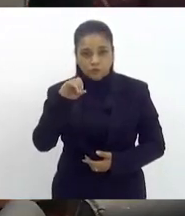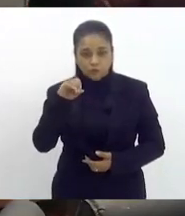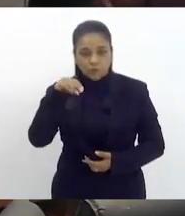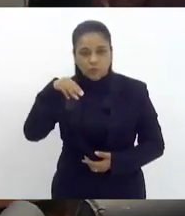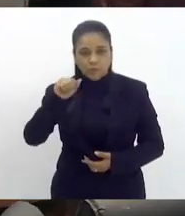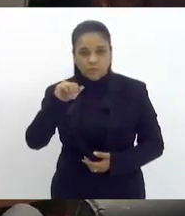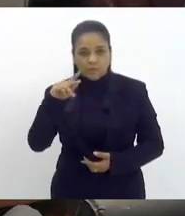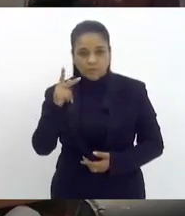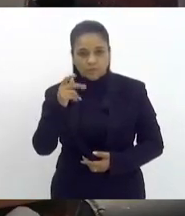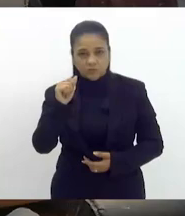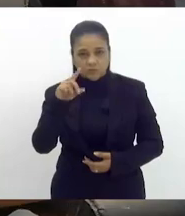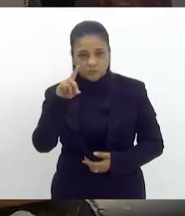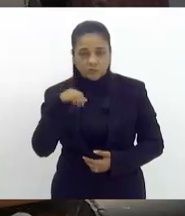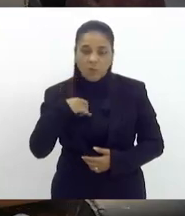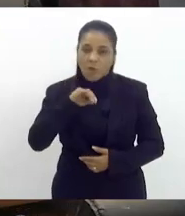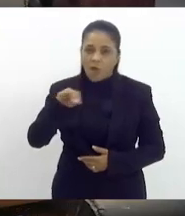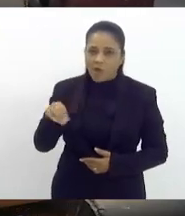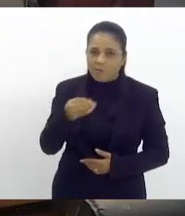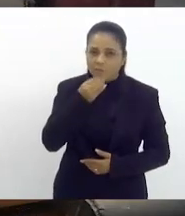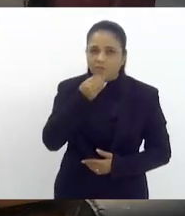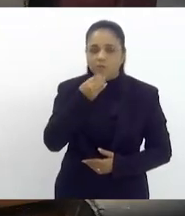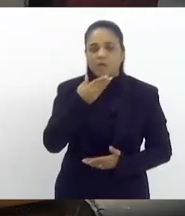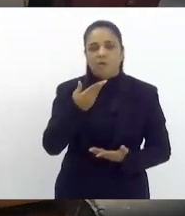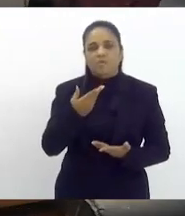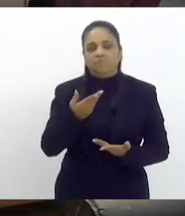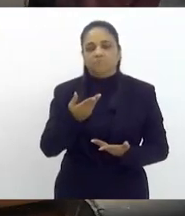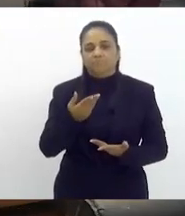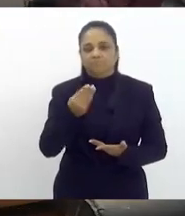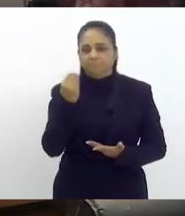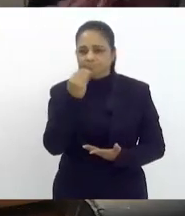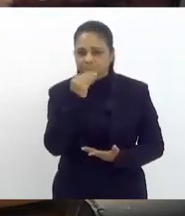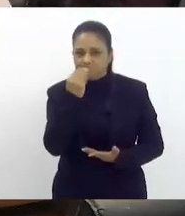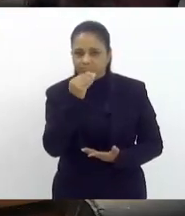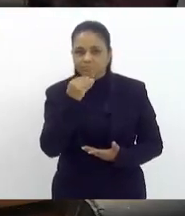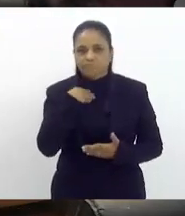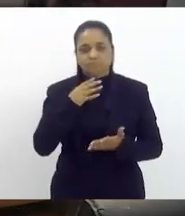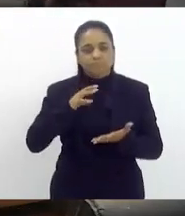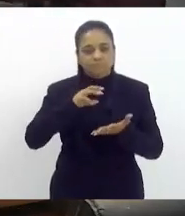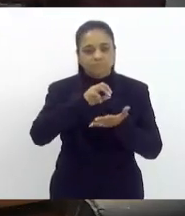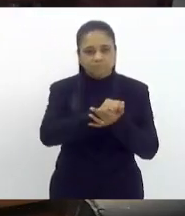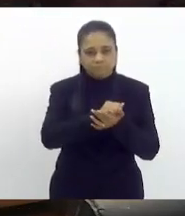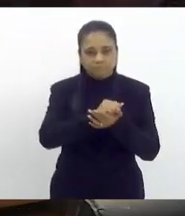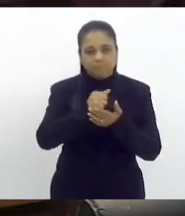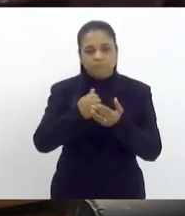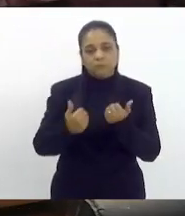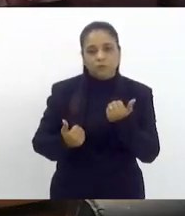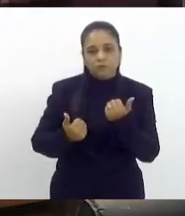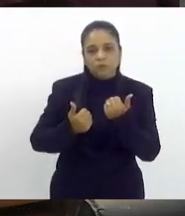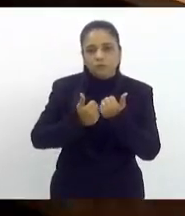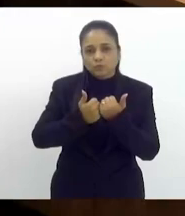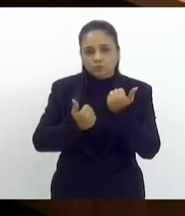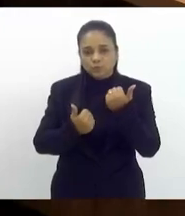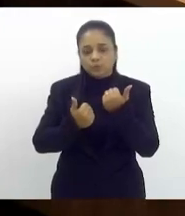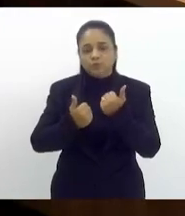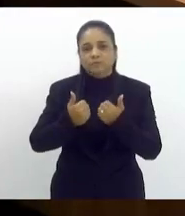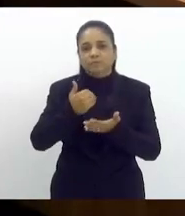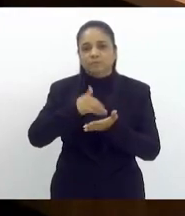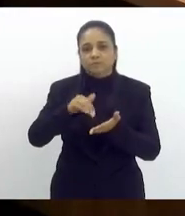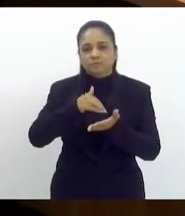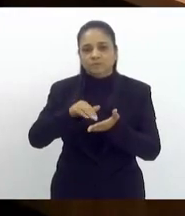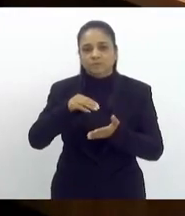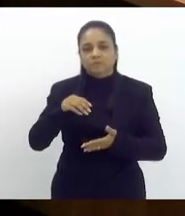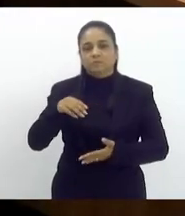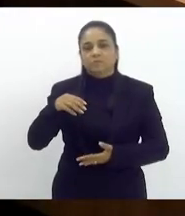aproveitar oportunidade registrar a presença do exube secretário de governo Mateus quintal e